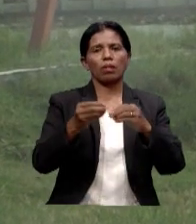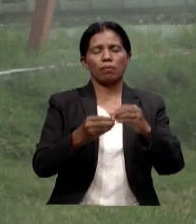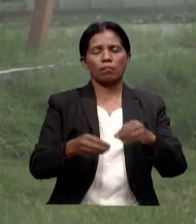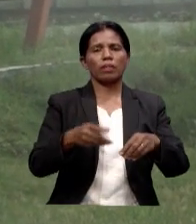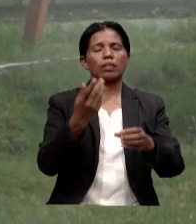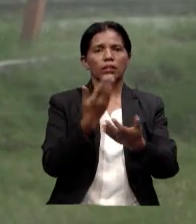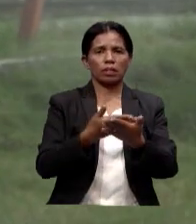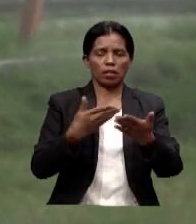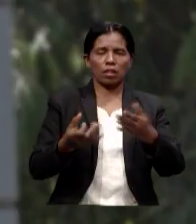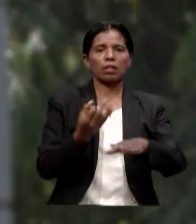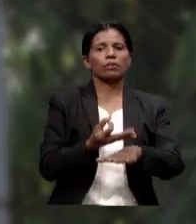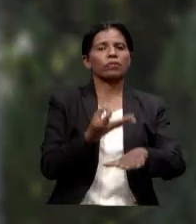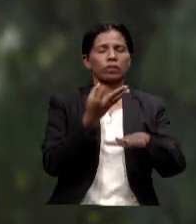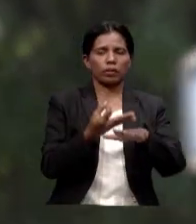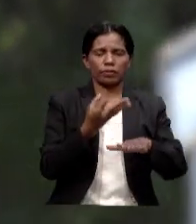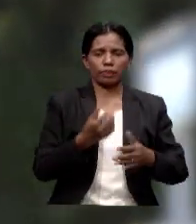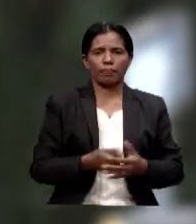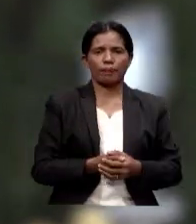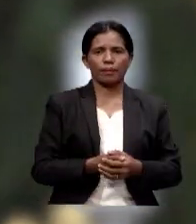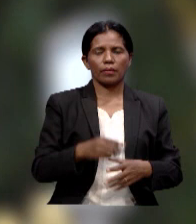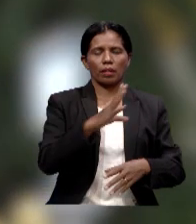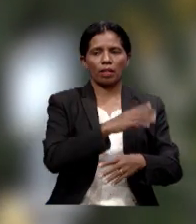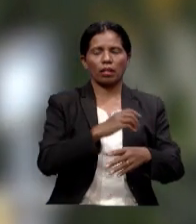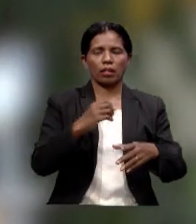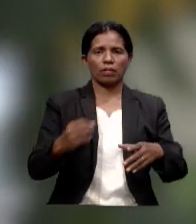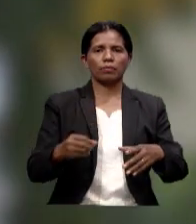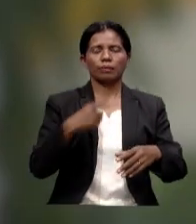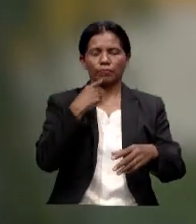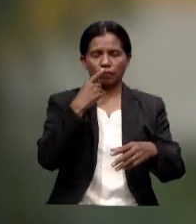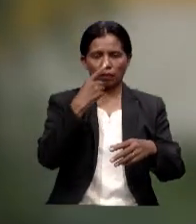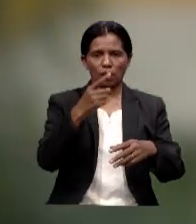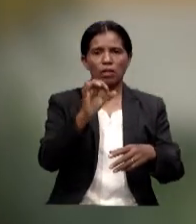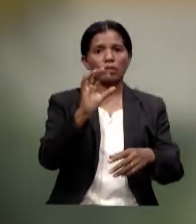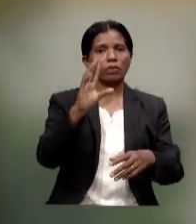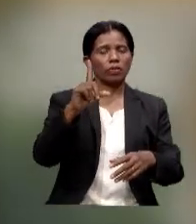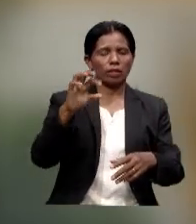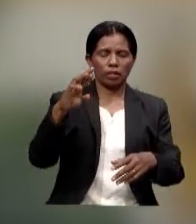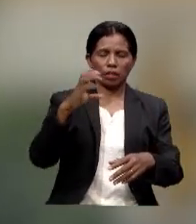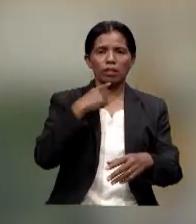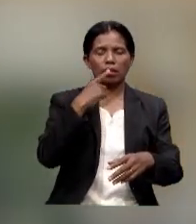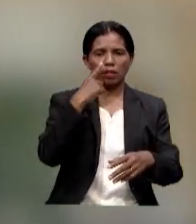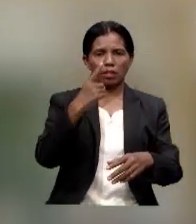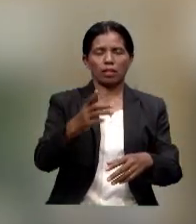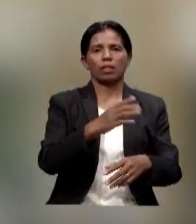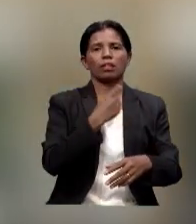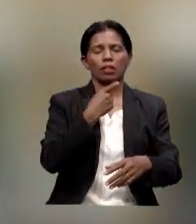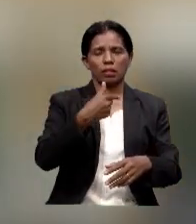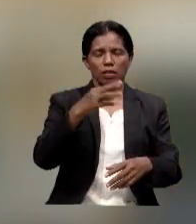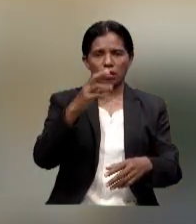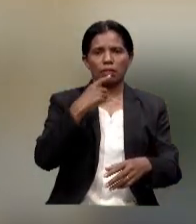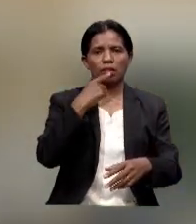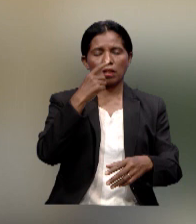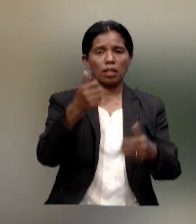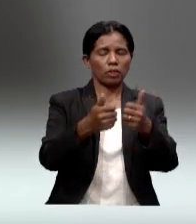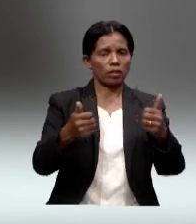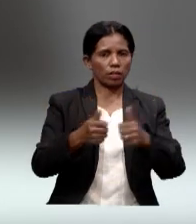né, presidente da Autoridade Nacional Petróleo e Minerais, Florentino Soares Ferreira, e a entrevista Ida Rogemeni Hateten,